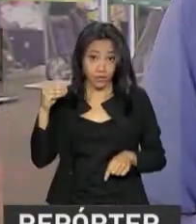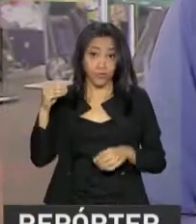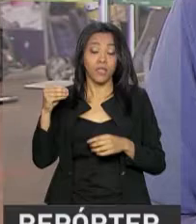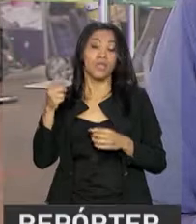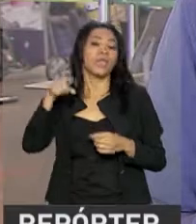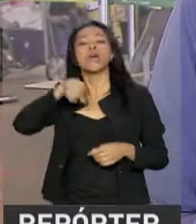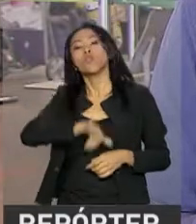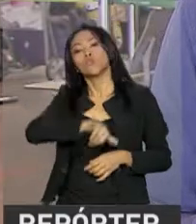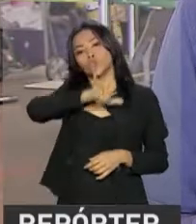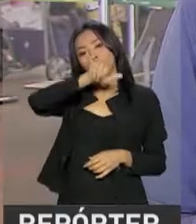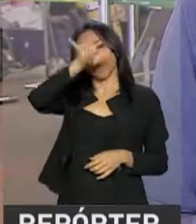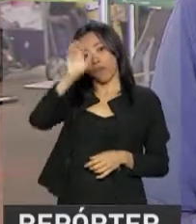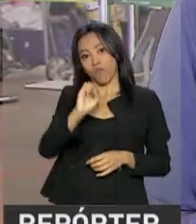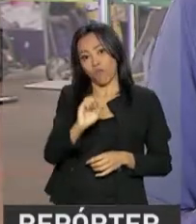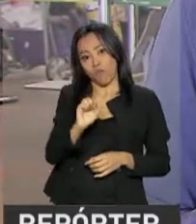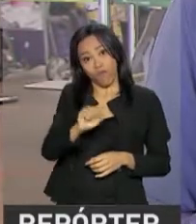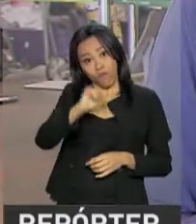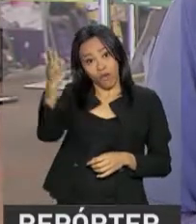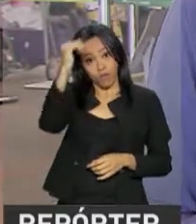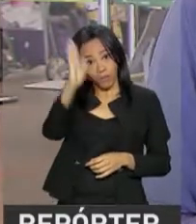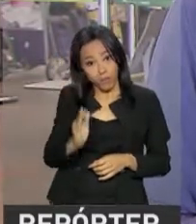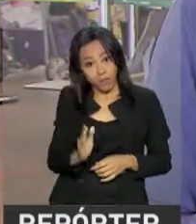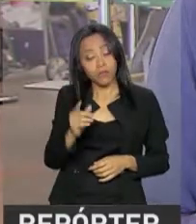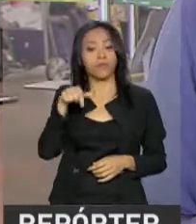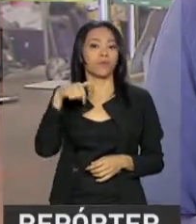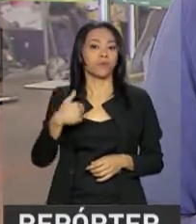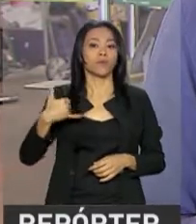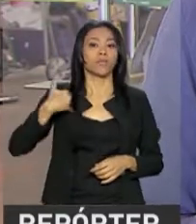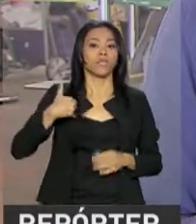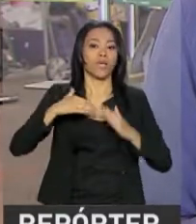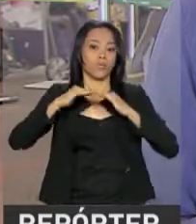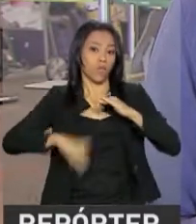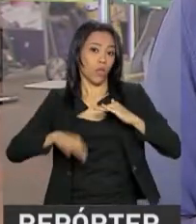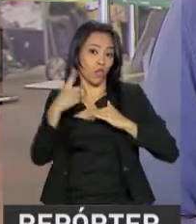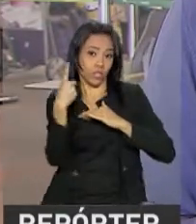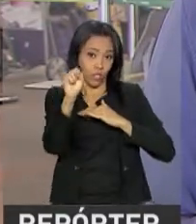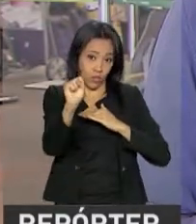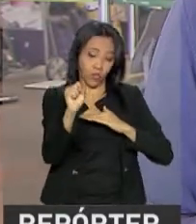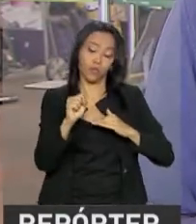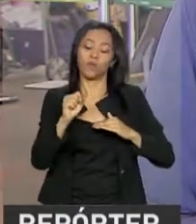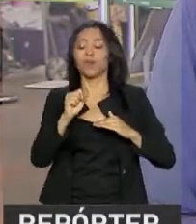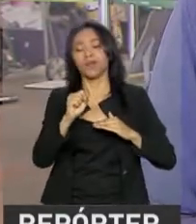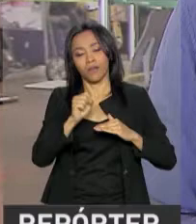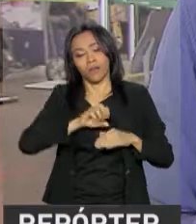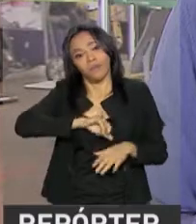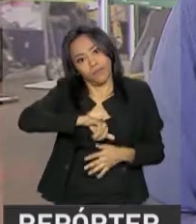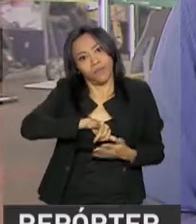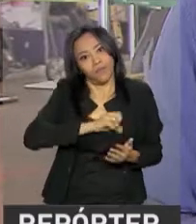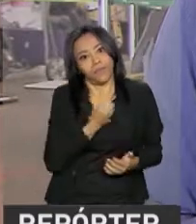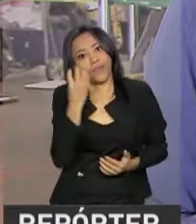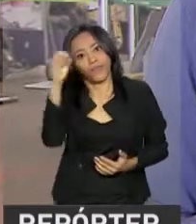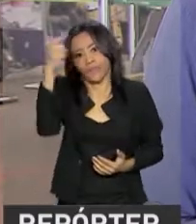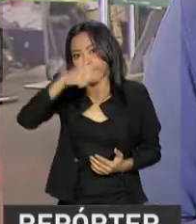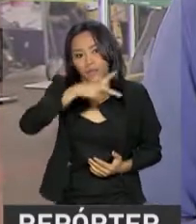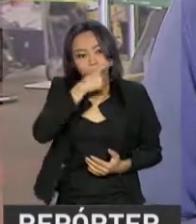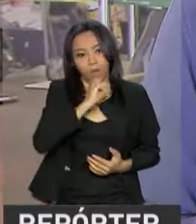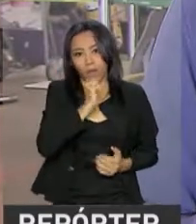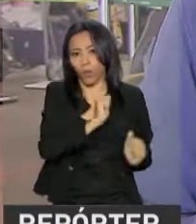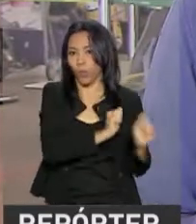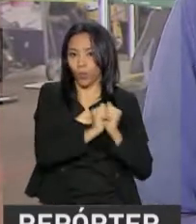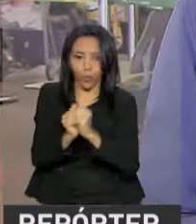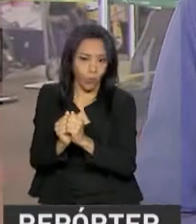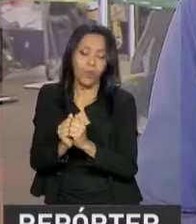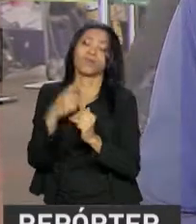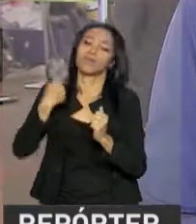nos vôos internacionais os menores de 18 anos que estiverem viajando sem a companhia dos pais precisam de